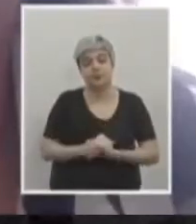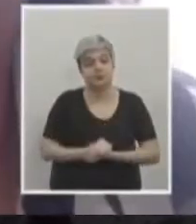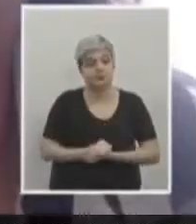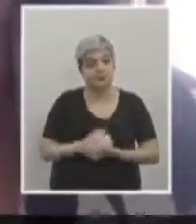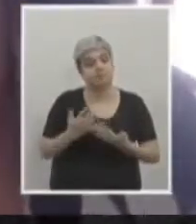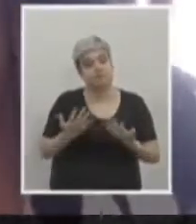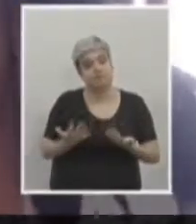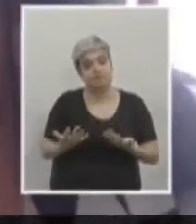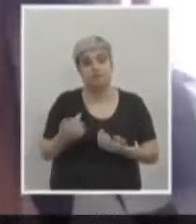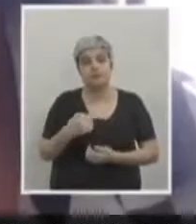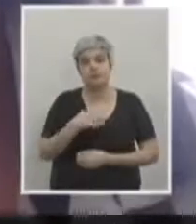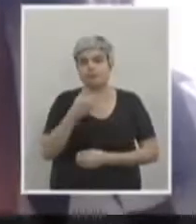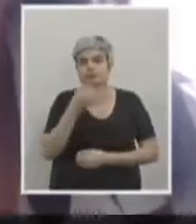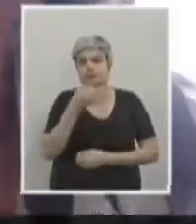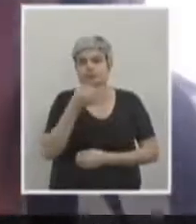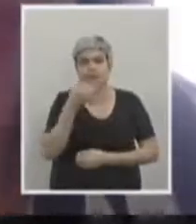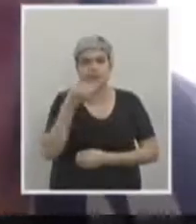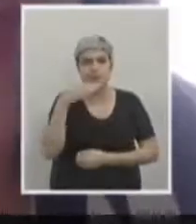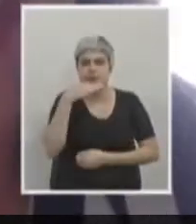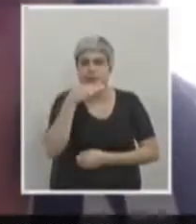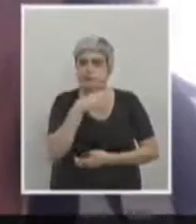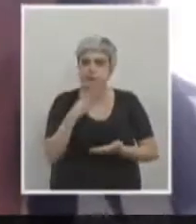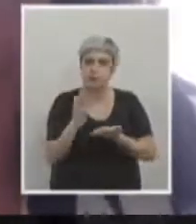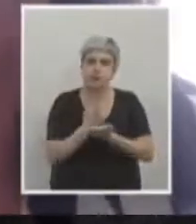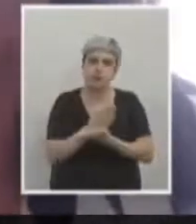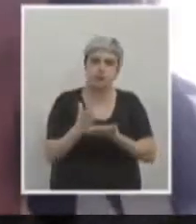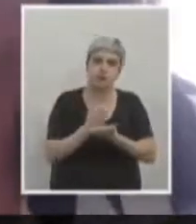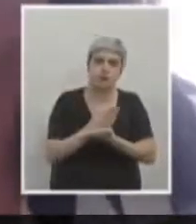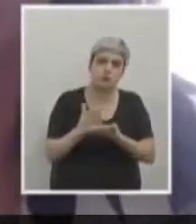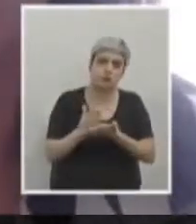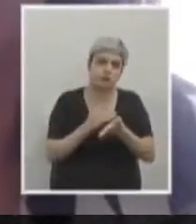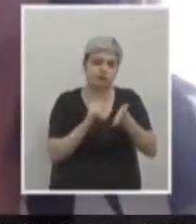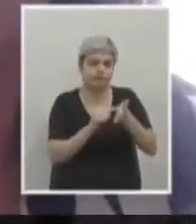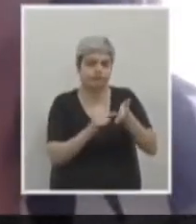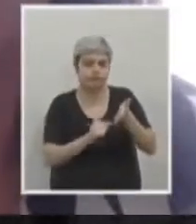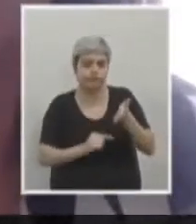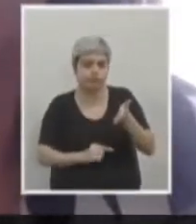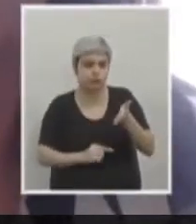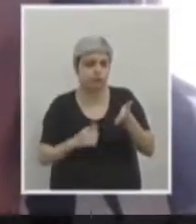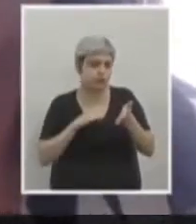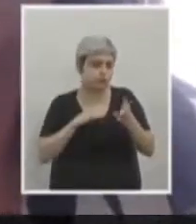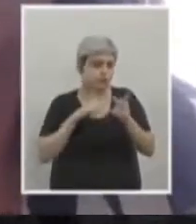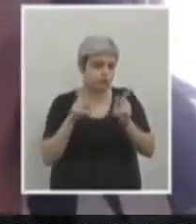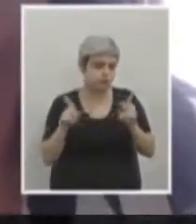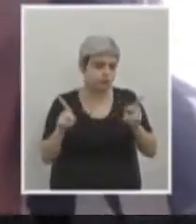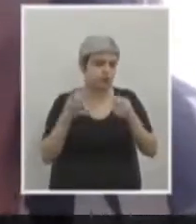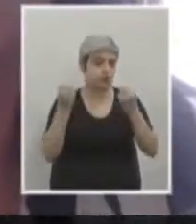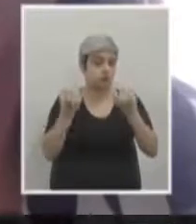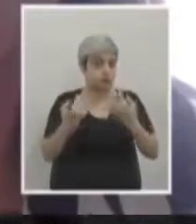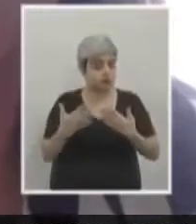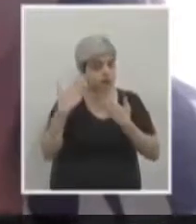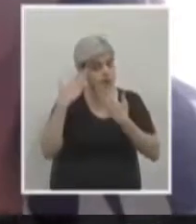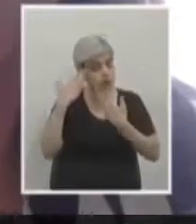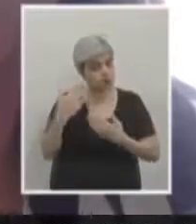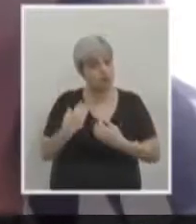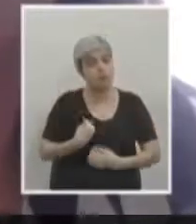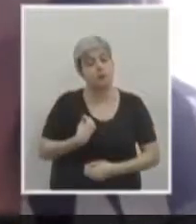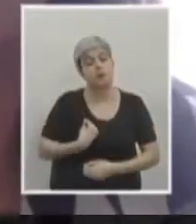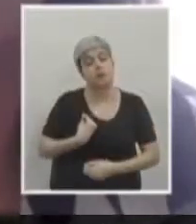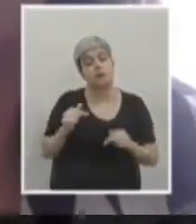Bom, eu anotei aqui alguns pontos, né, que foram expostos pelas professoras. Agradeço a presença de vocês